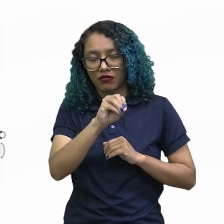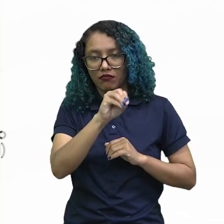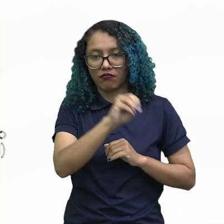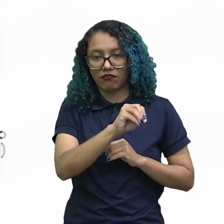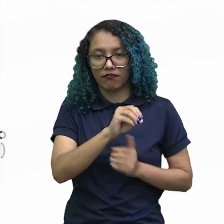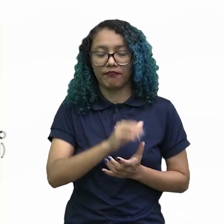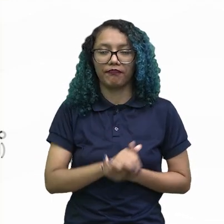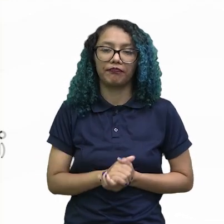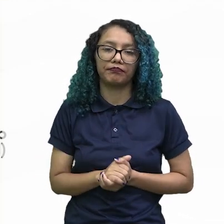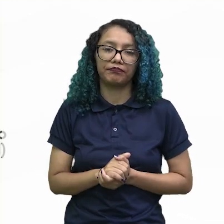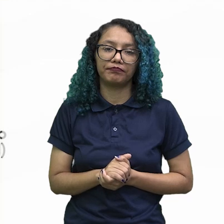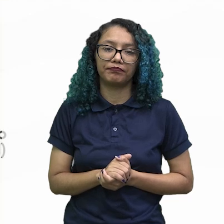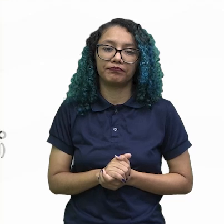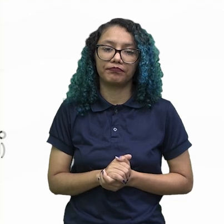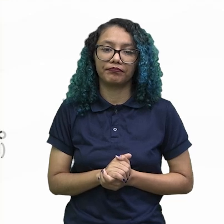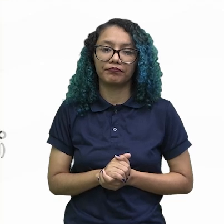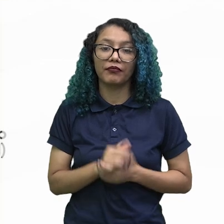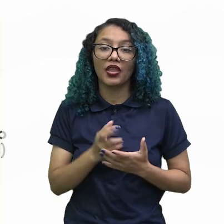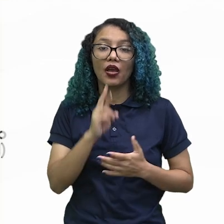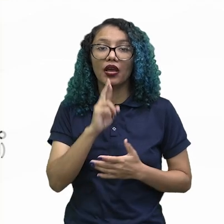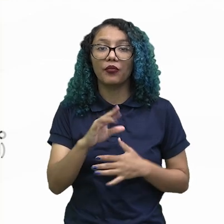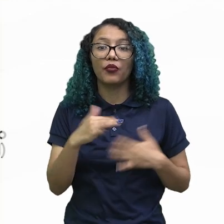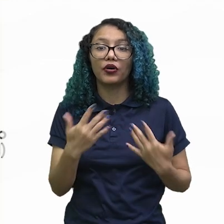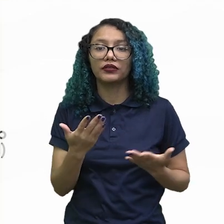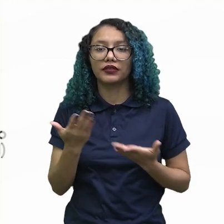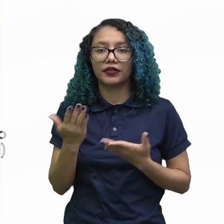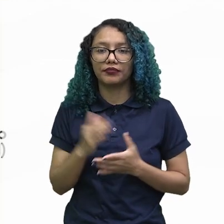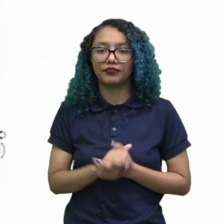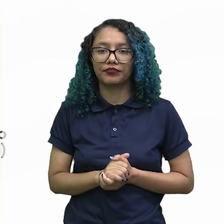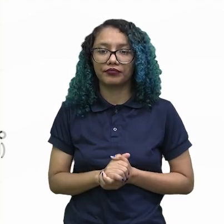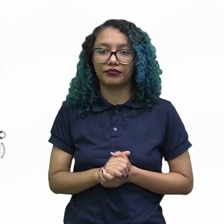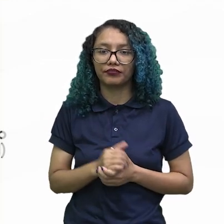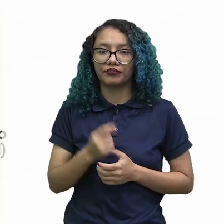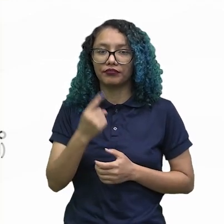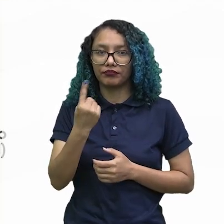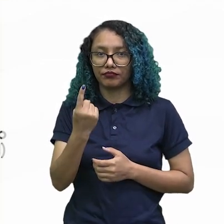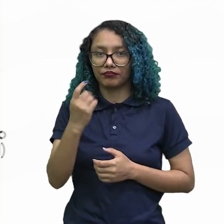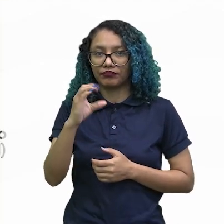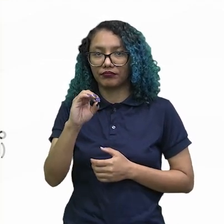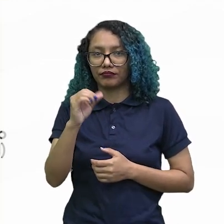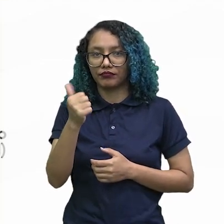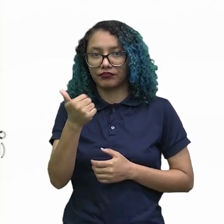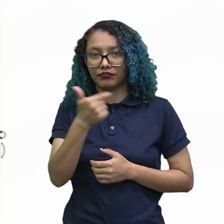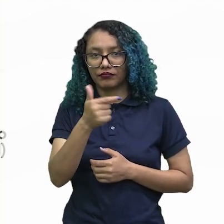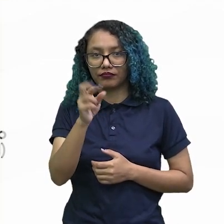tá? E aí, esse resultado vai ser igual a R$